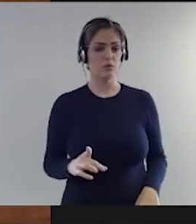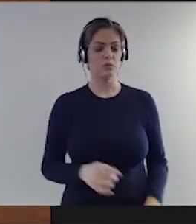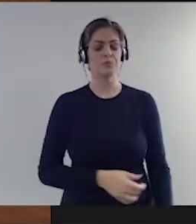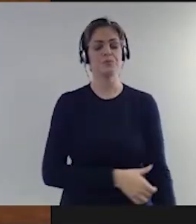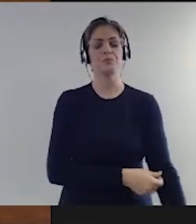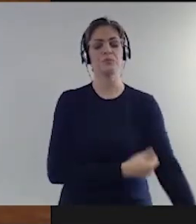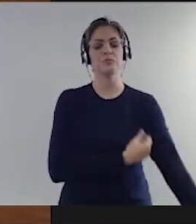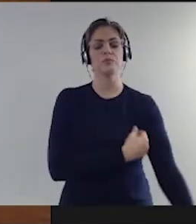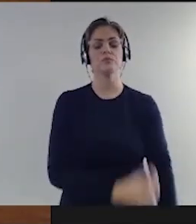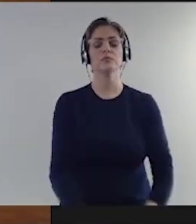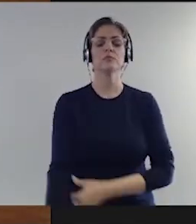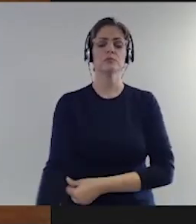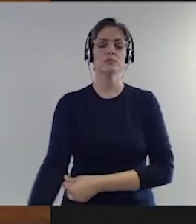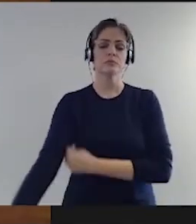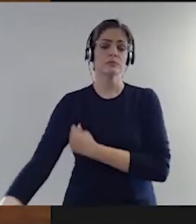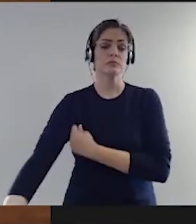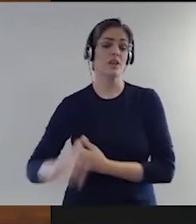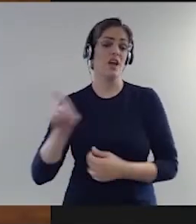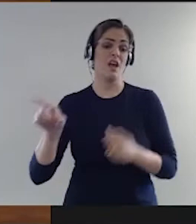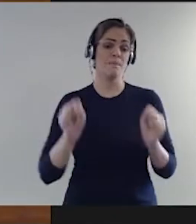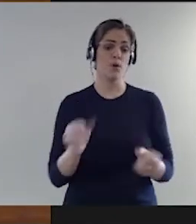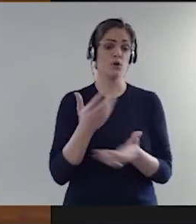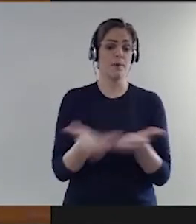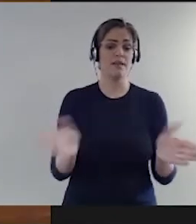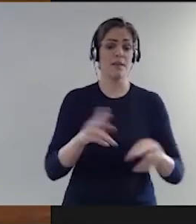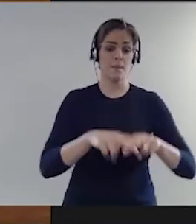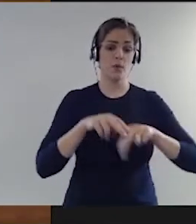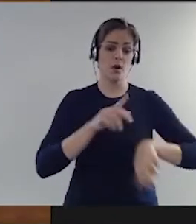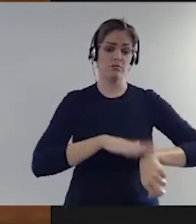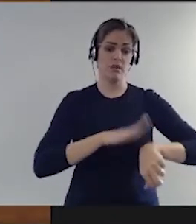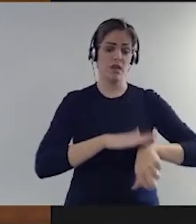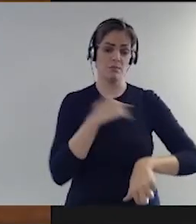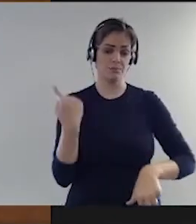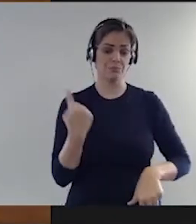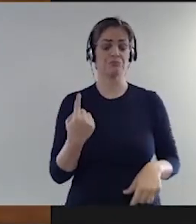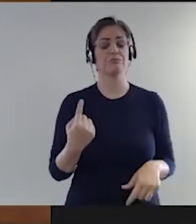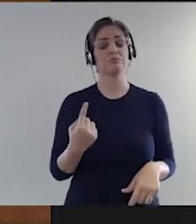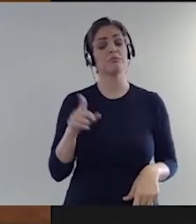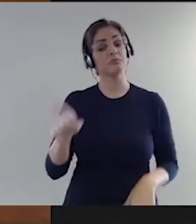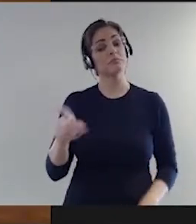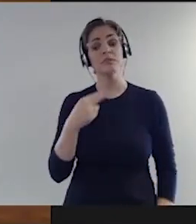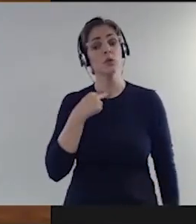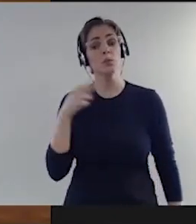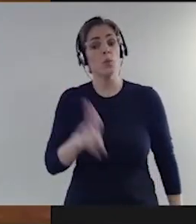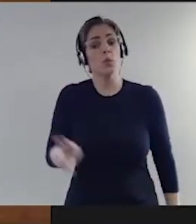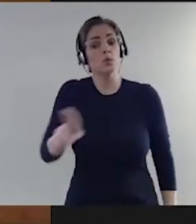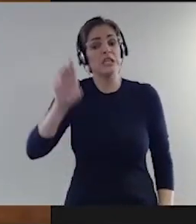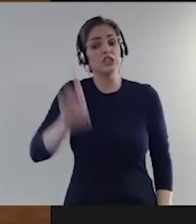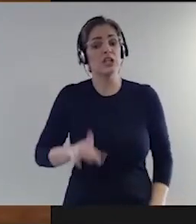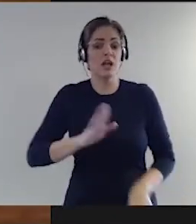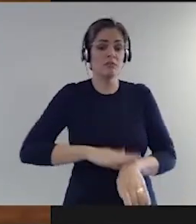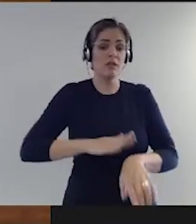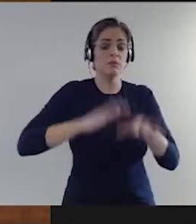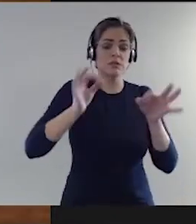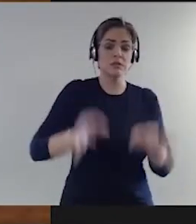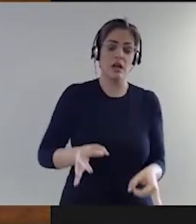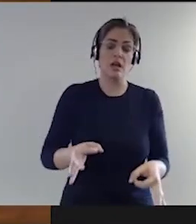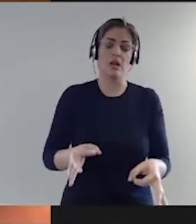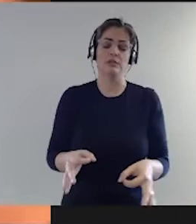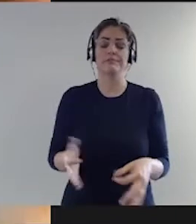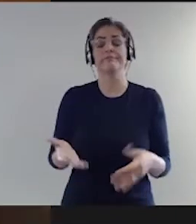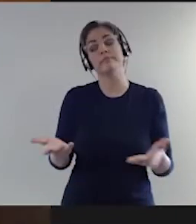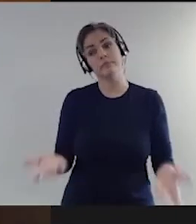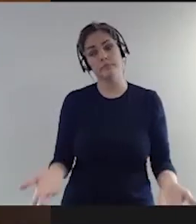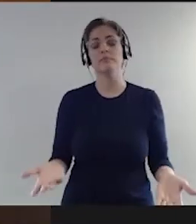aqueles que seriam sujeitos à decadência, não poderiam exercer esses direitos adequadamente. E assim